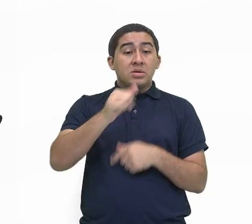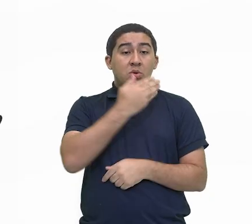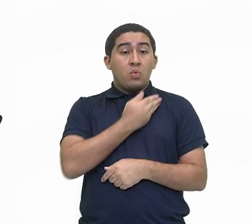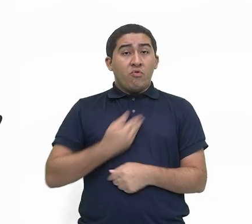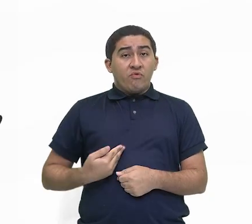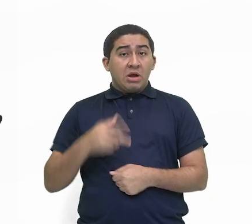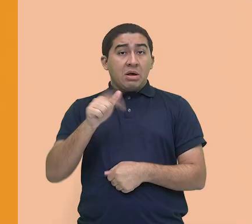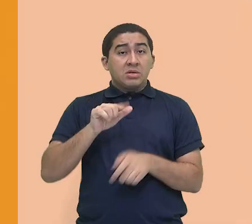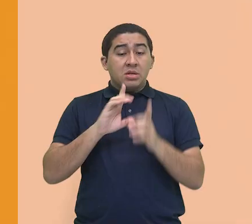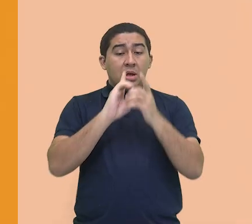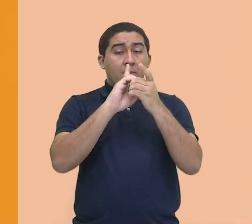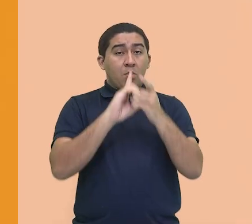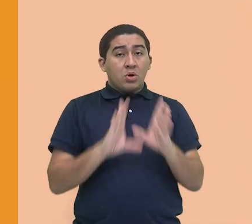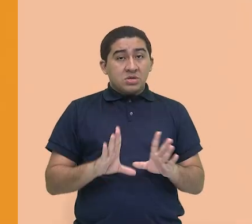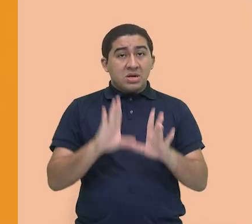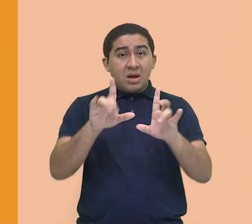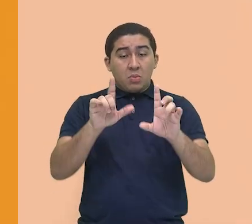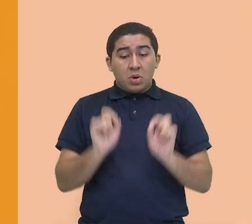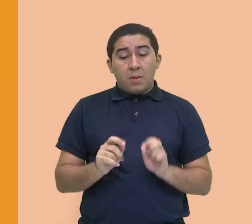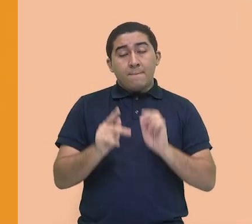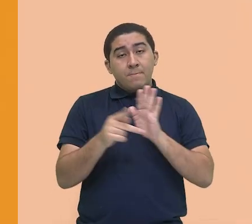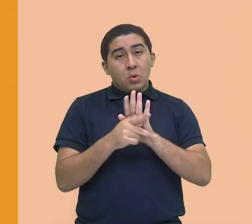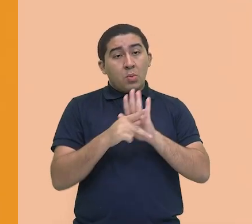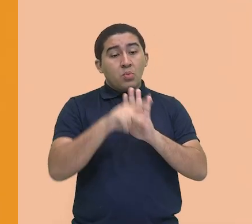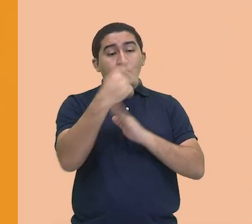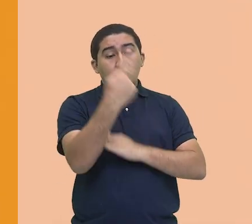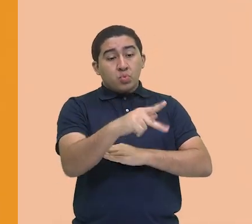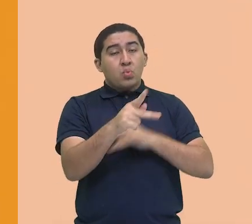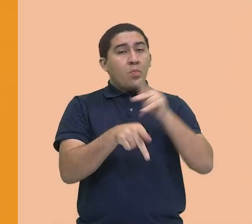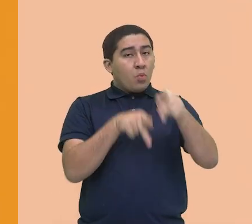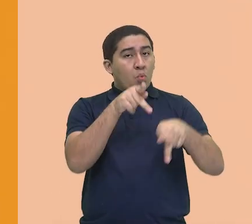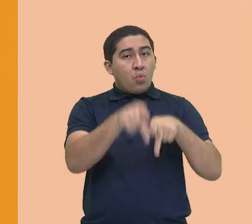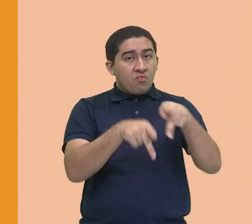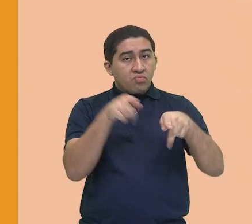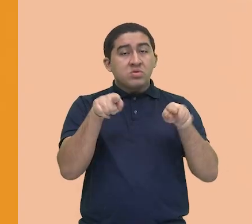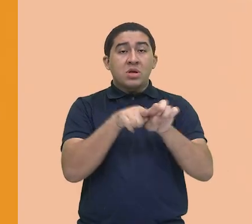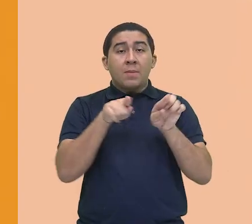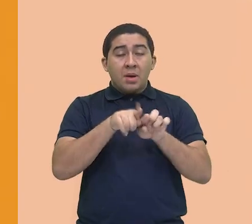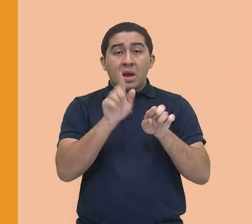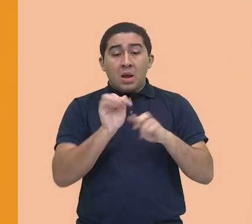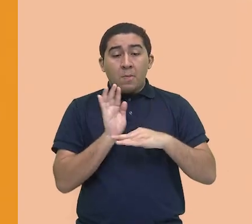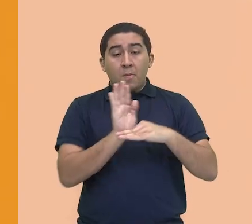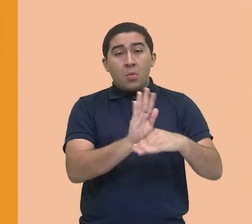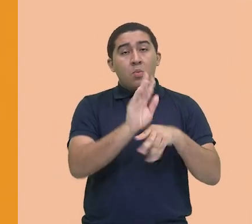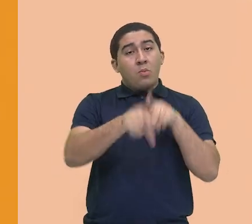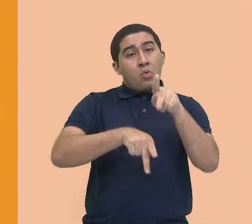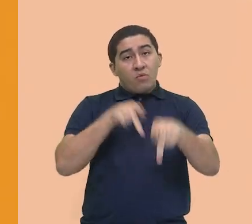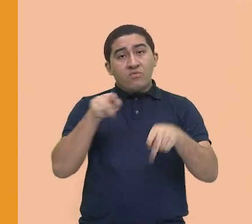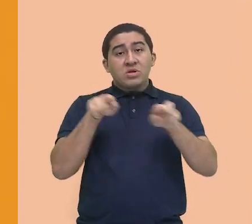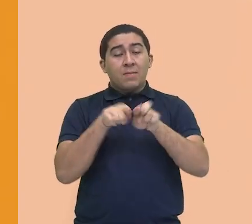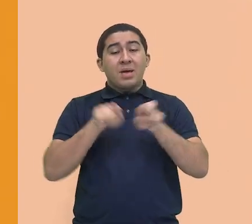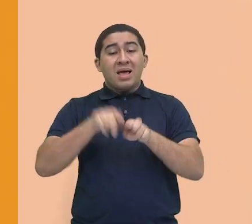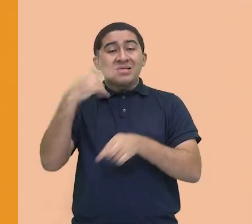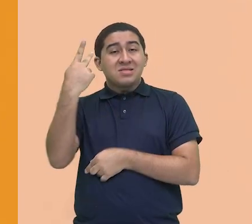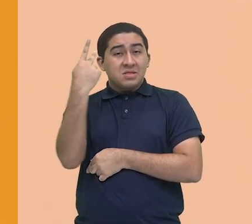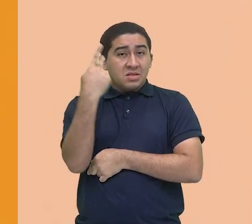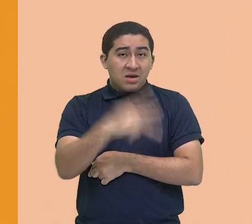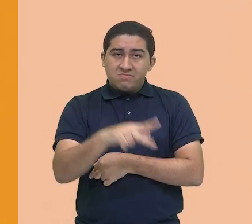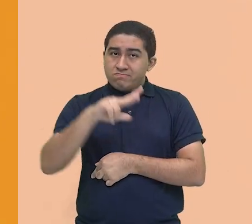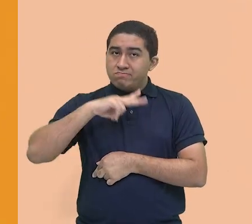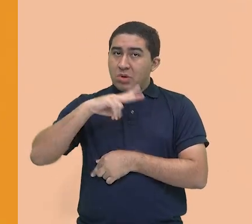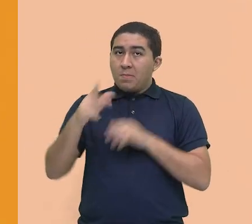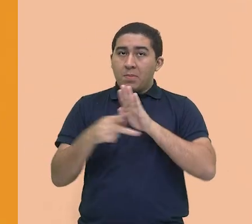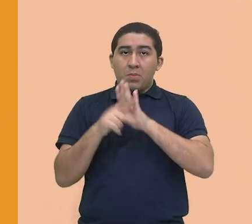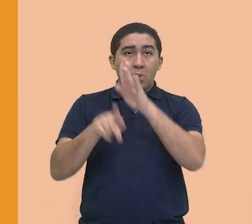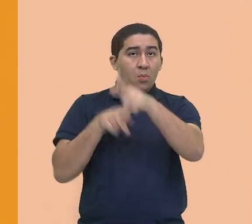governo, essa democracia, é para o povo, é pelo o povo, é do povo esse